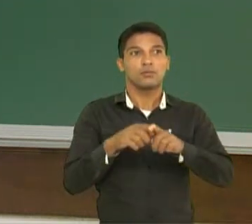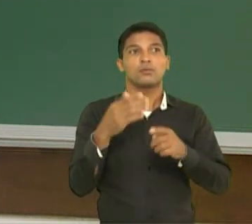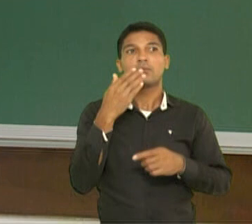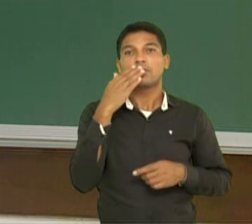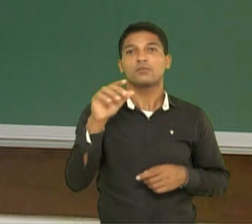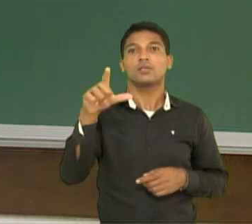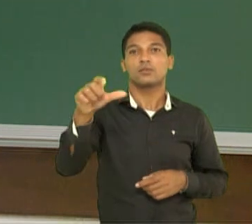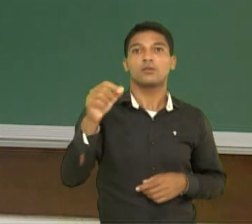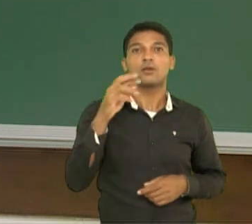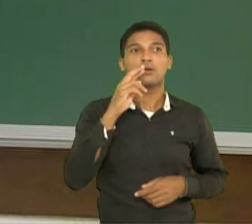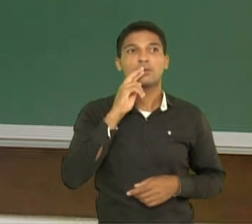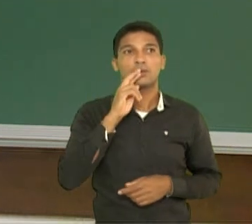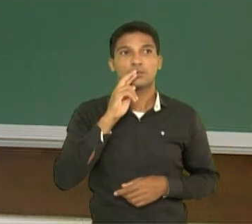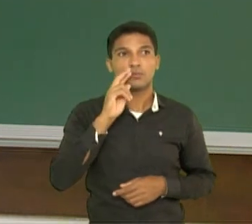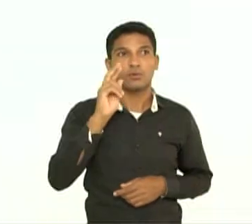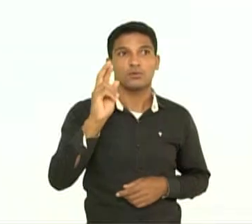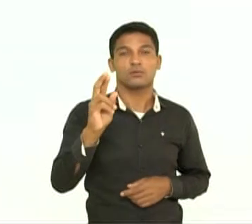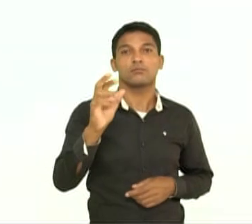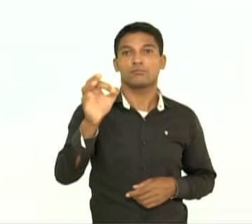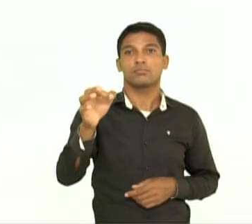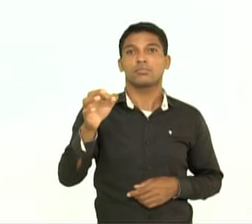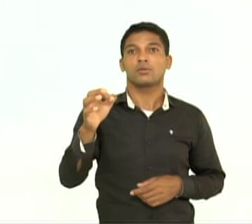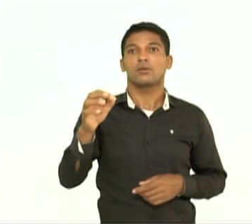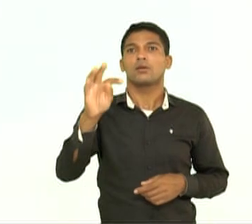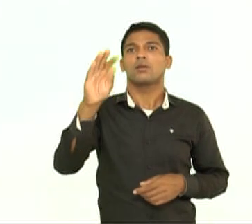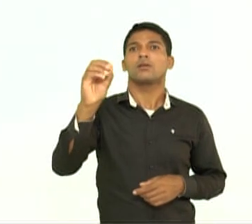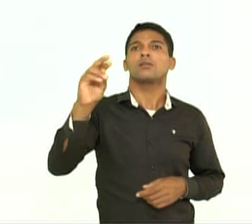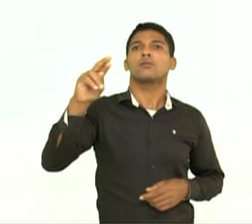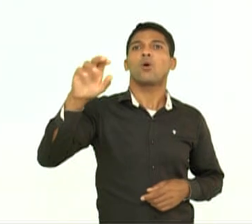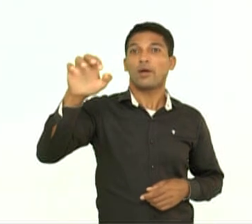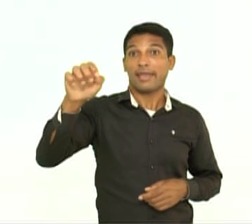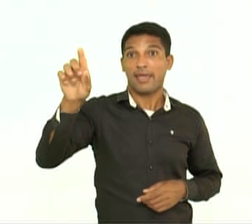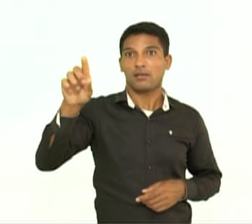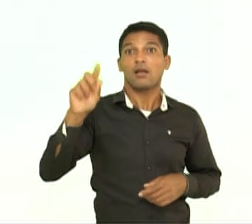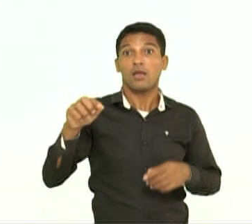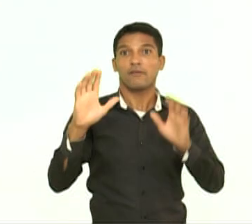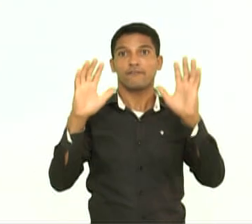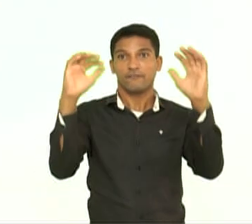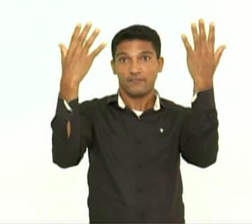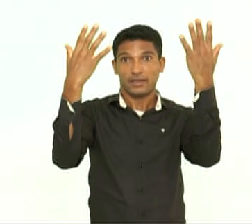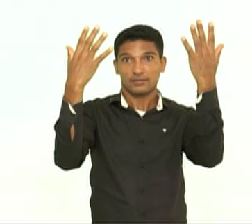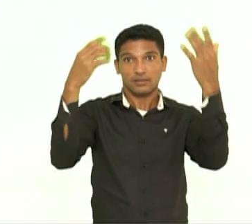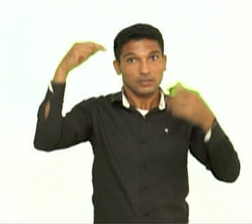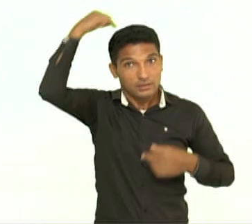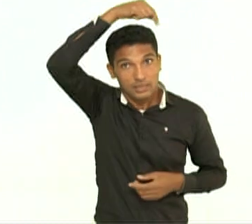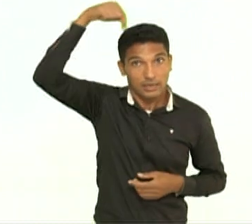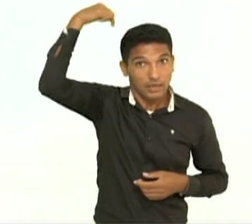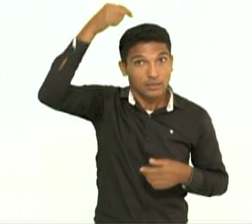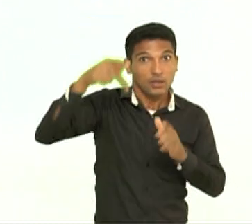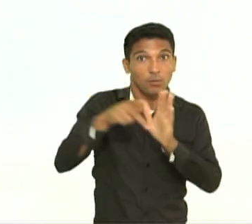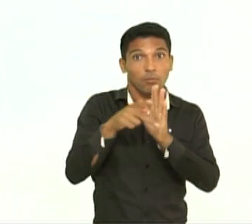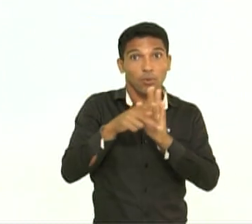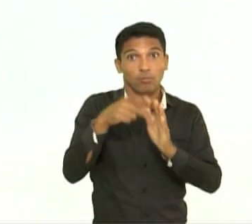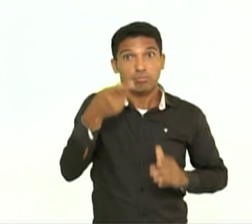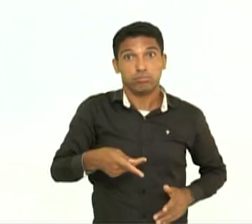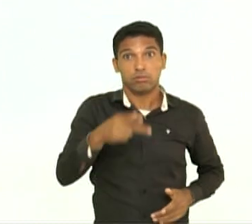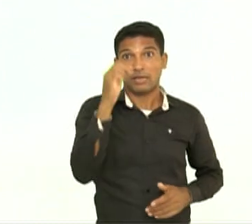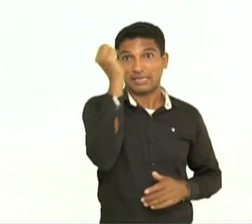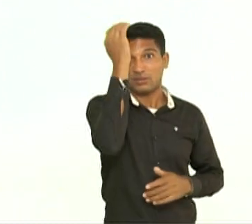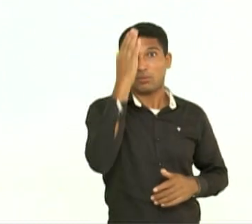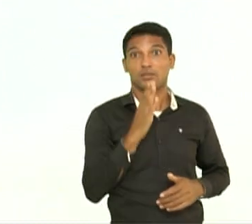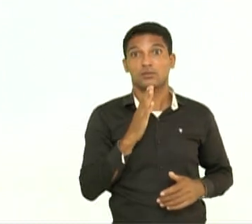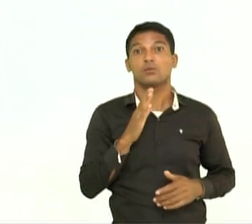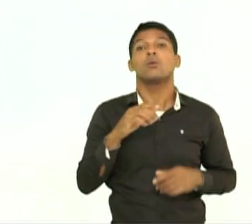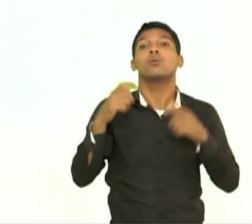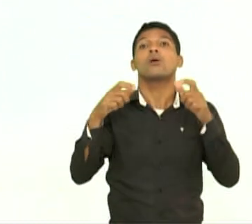você marcar qual é a alternativa correta. O Toré é uma festa sagrada que acontece no Brasil. Ela é comum nas regiões Norte e Nordeste. E se trata